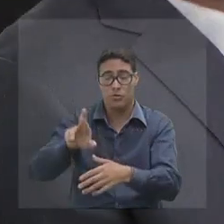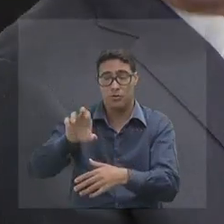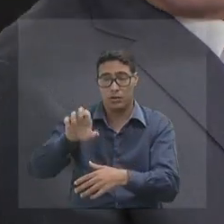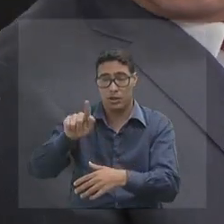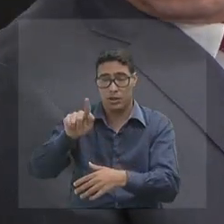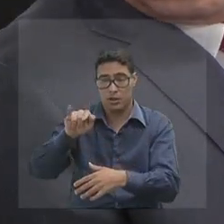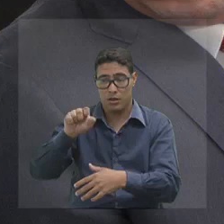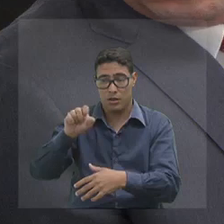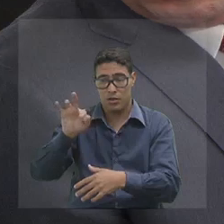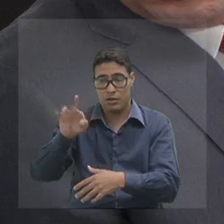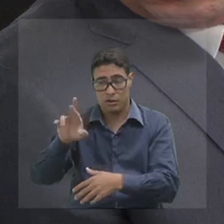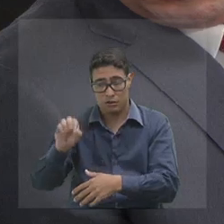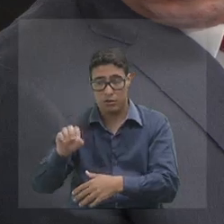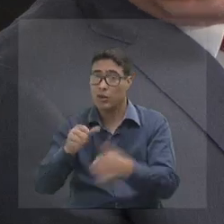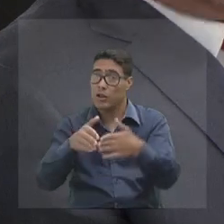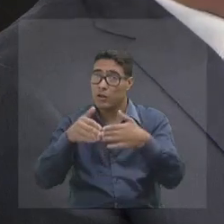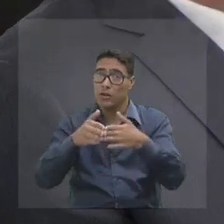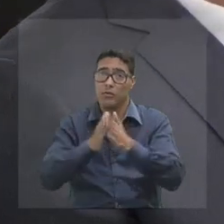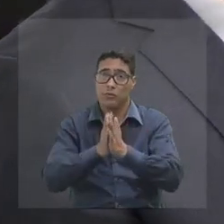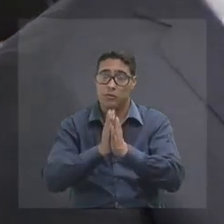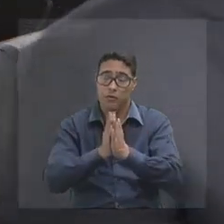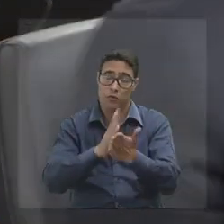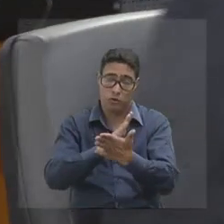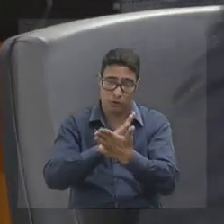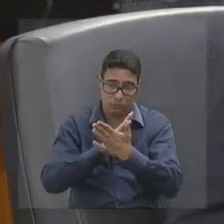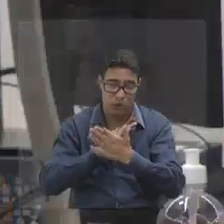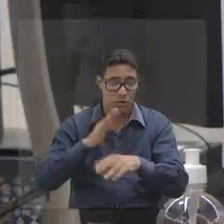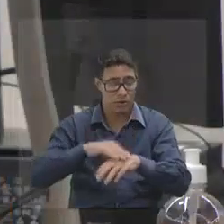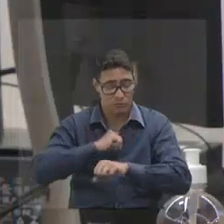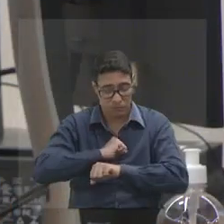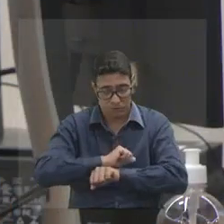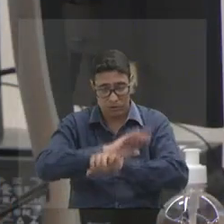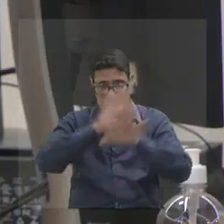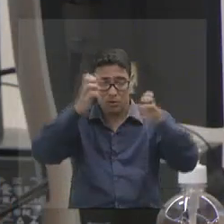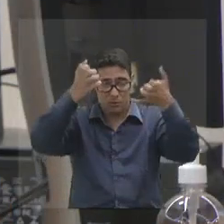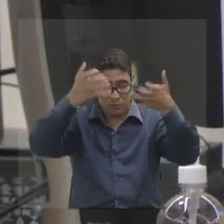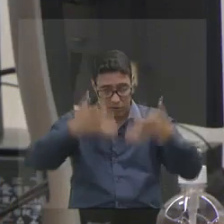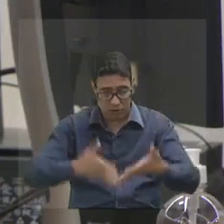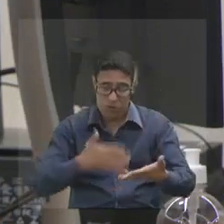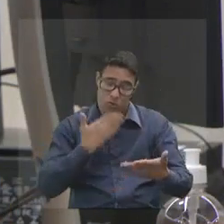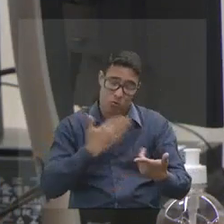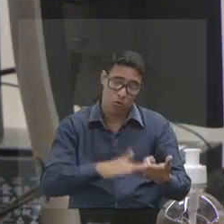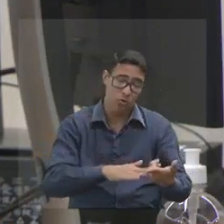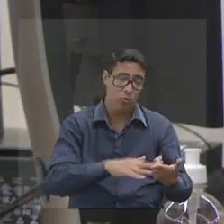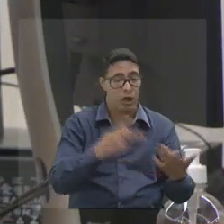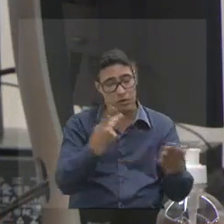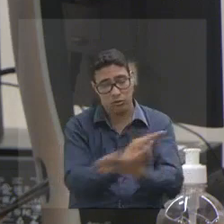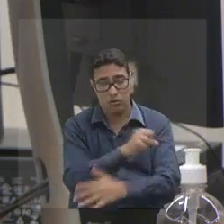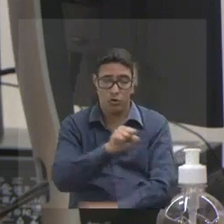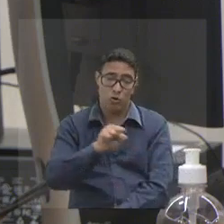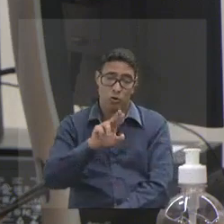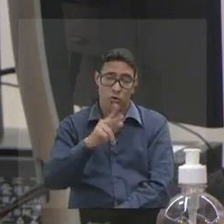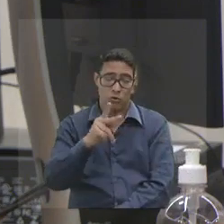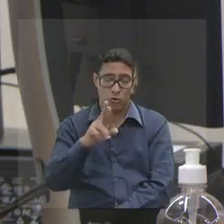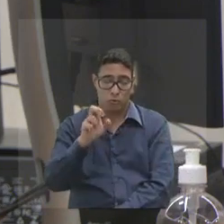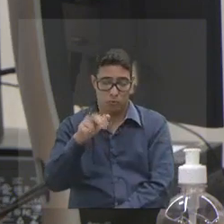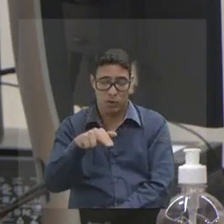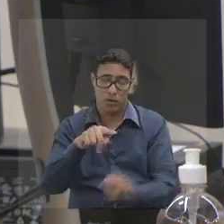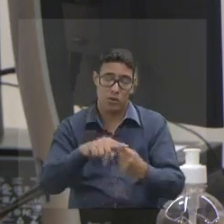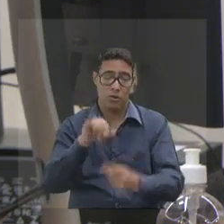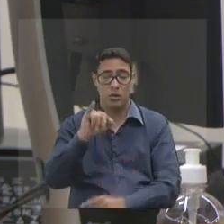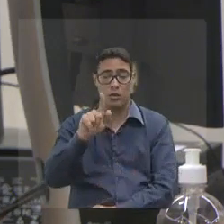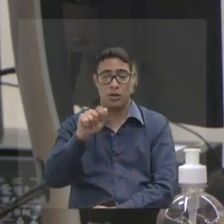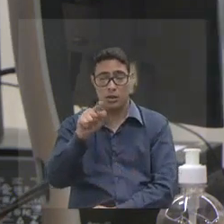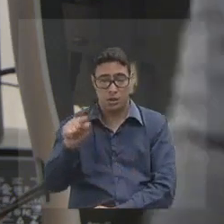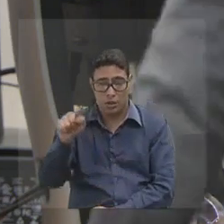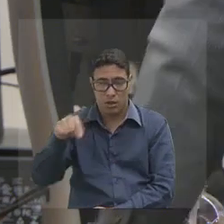apoio e queria que você olha nos esclarecesse aqui quais ações a supram O Igão e a secretaria pode fazer para